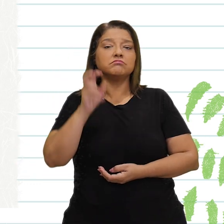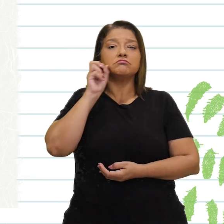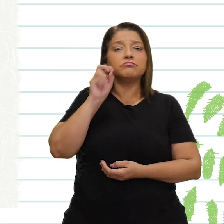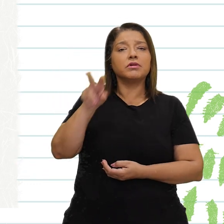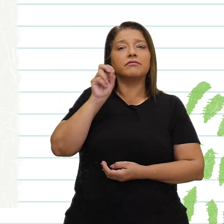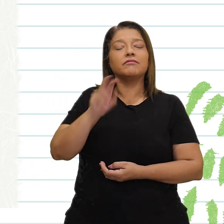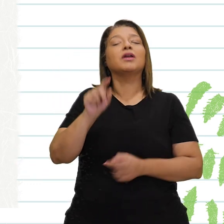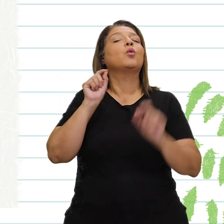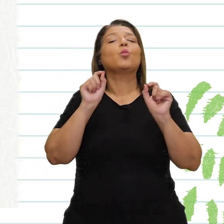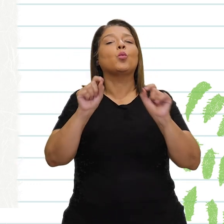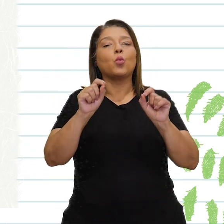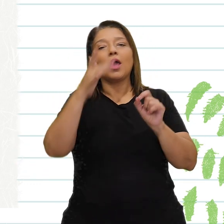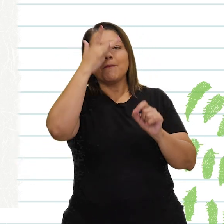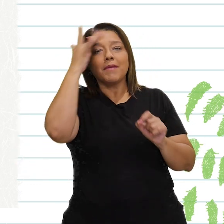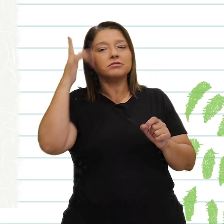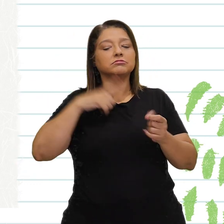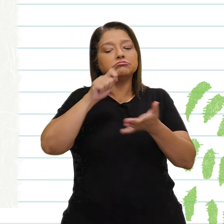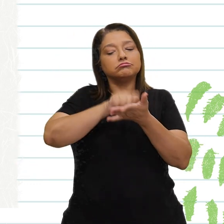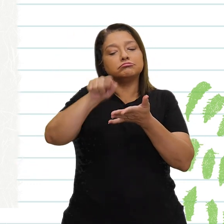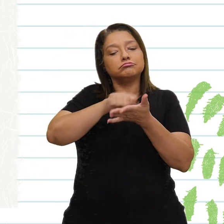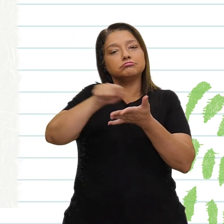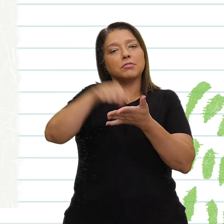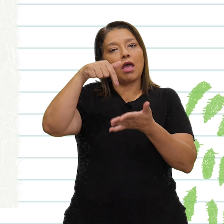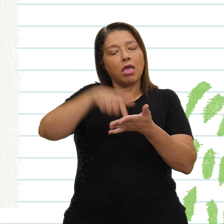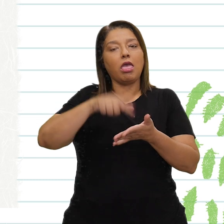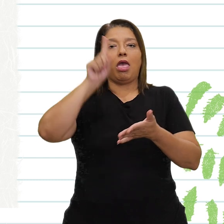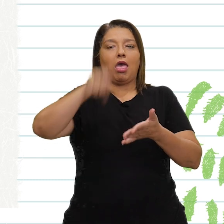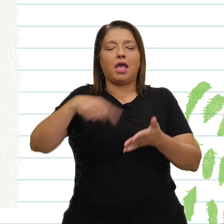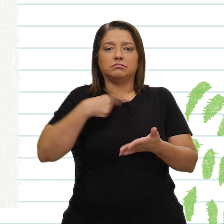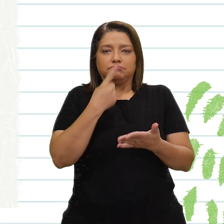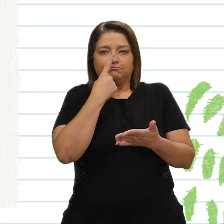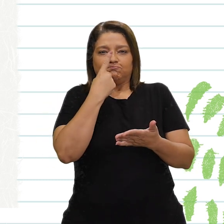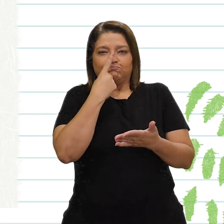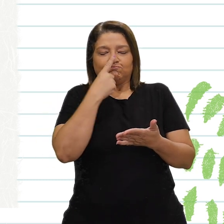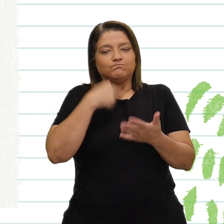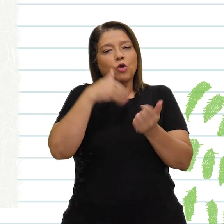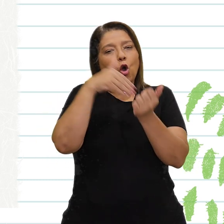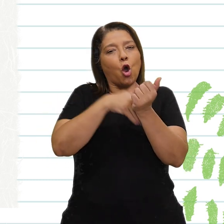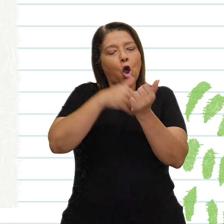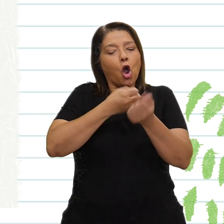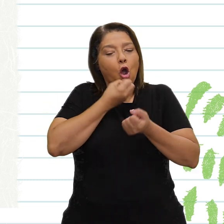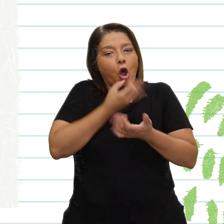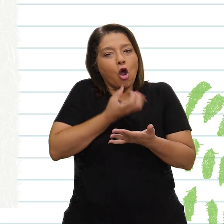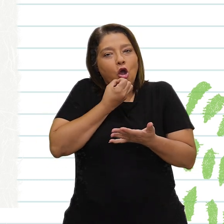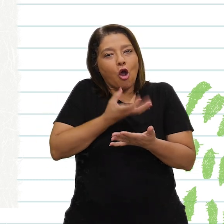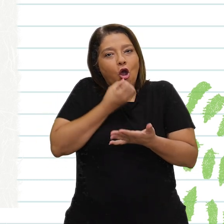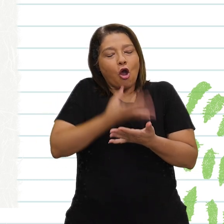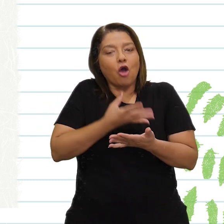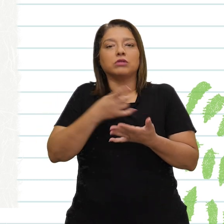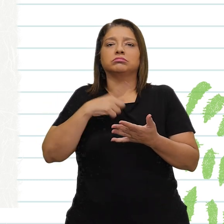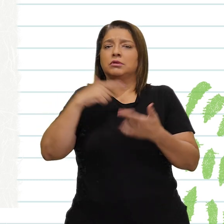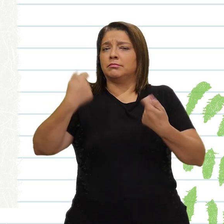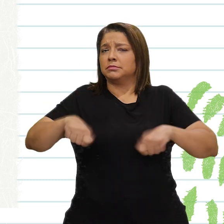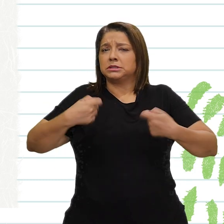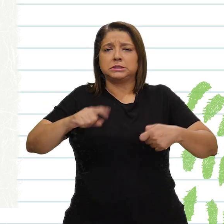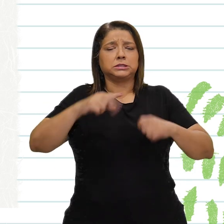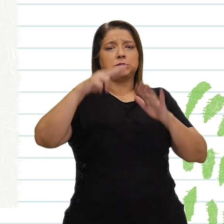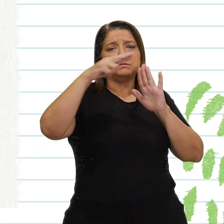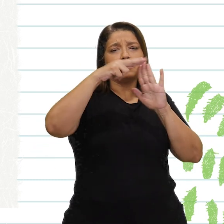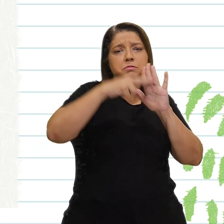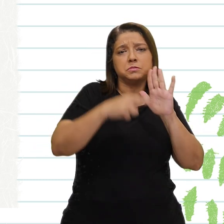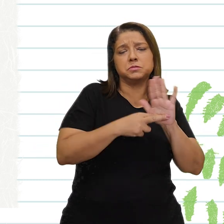espaço íntimo e confidencial para se expressar sem a preocupação com regras,